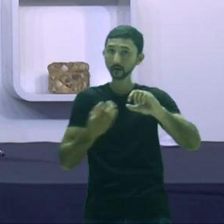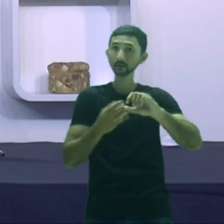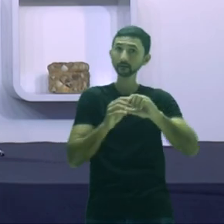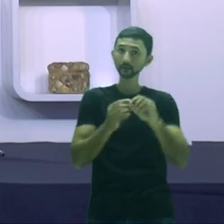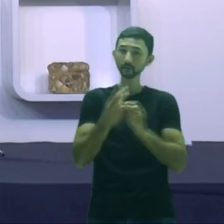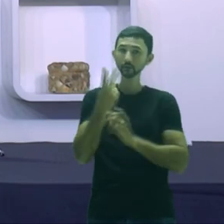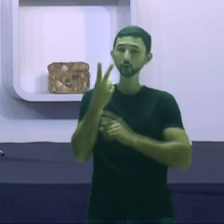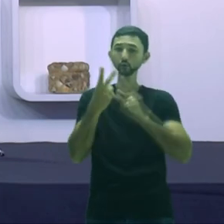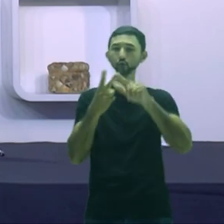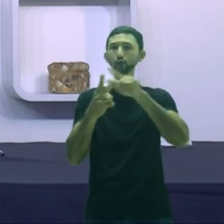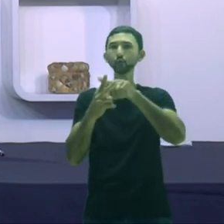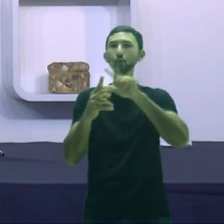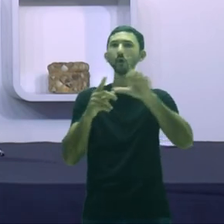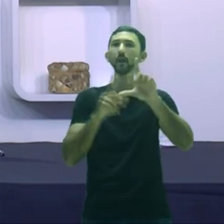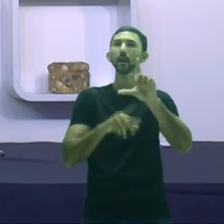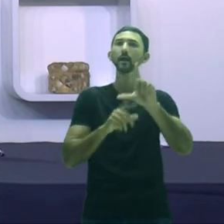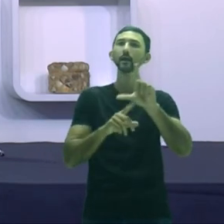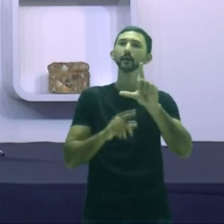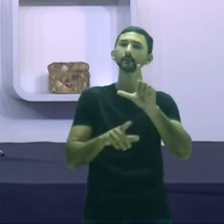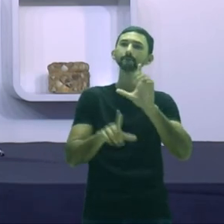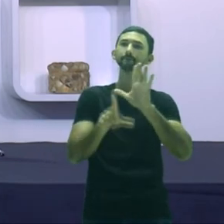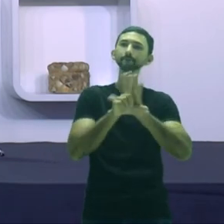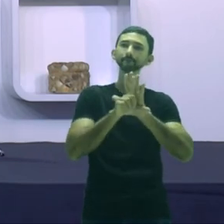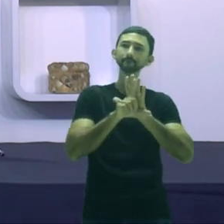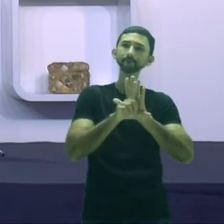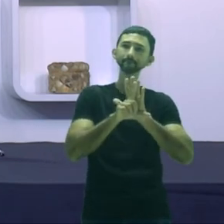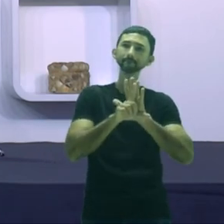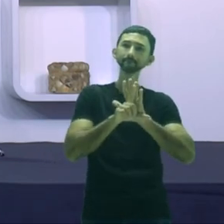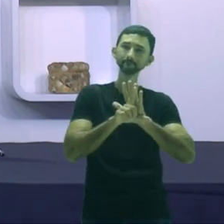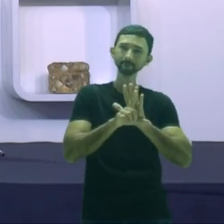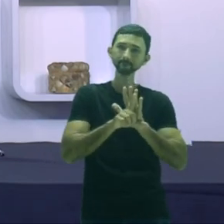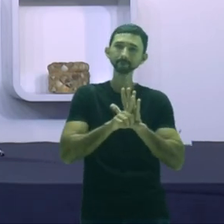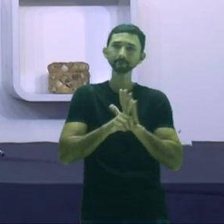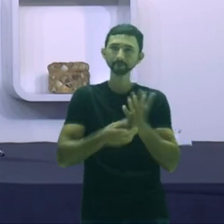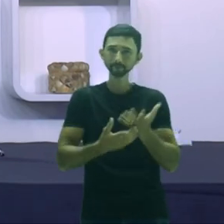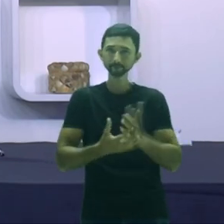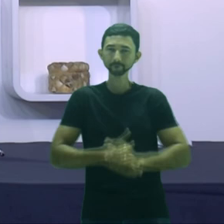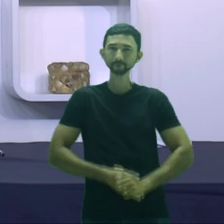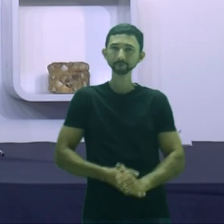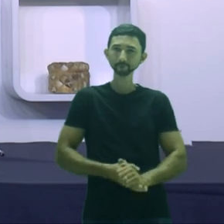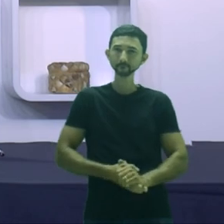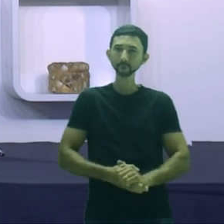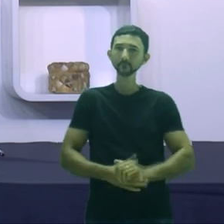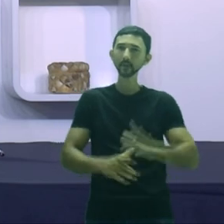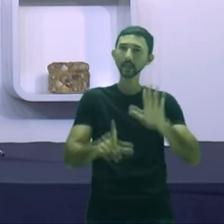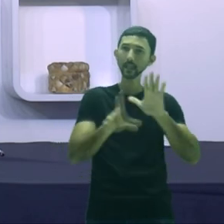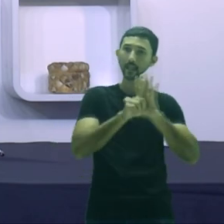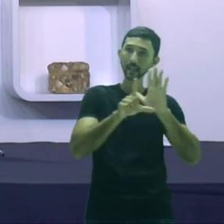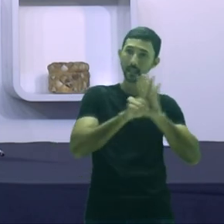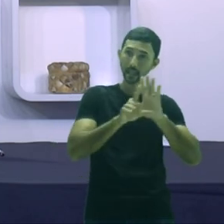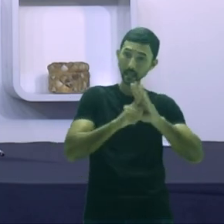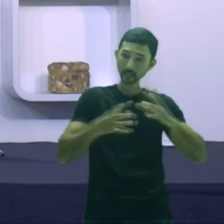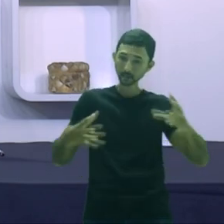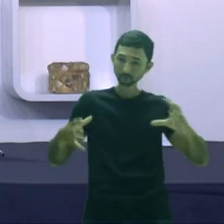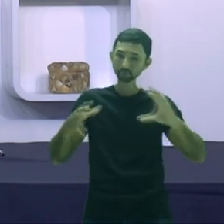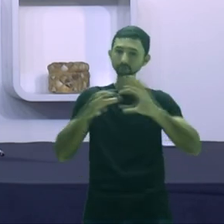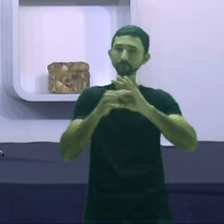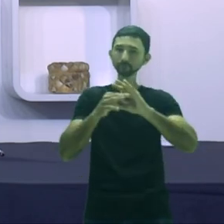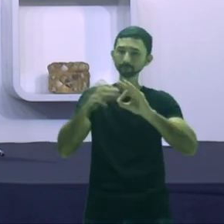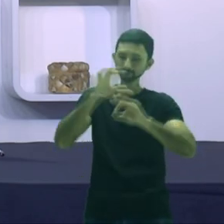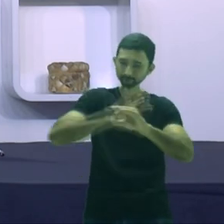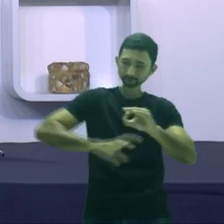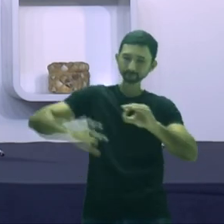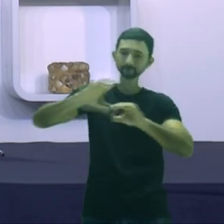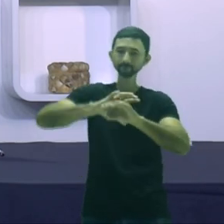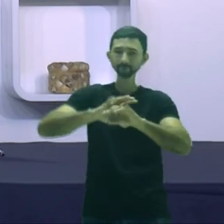instituiu duas leis, né? A primeira lei de Mendel, obviamente, e a segunda lei, que foram as leis de segregação que eu falei na